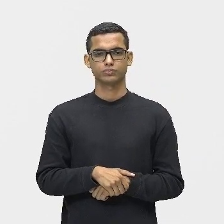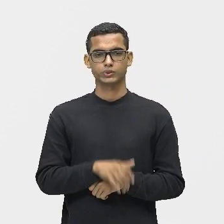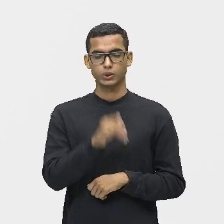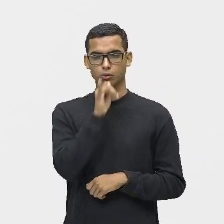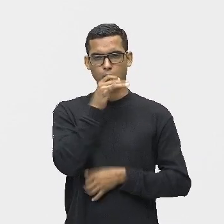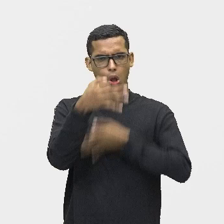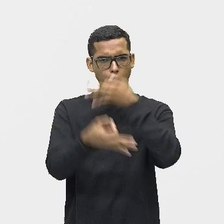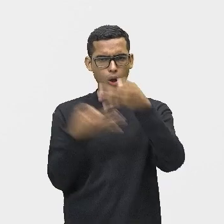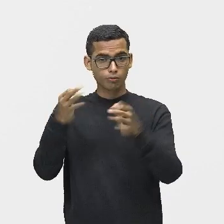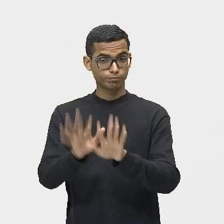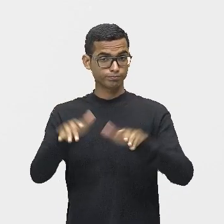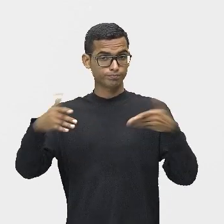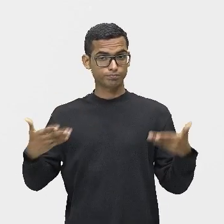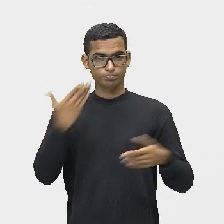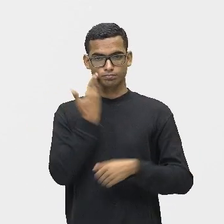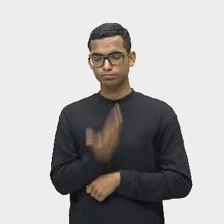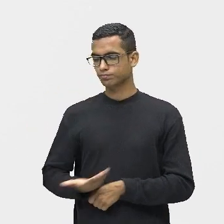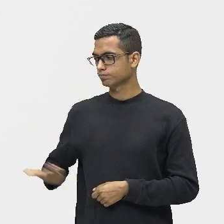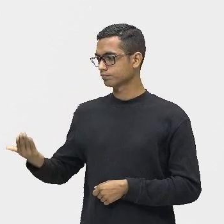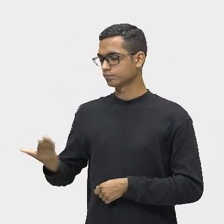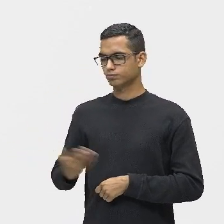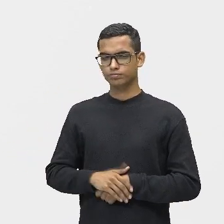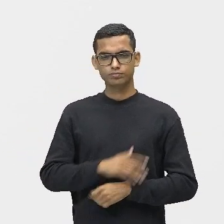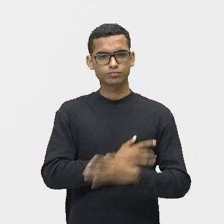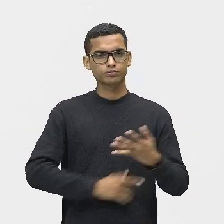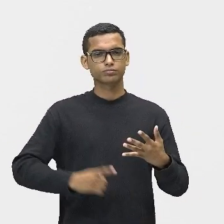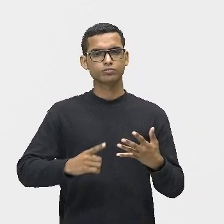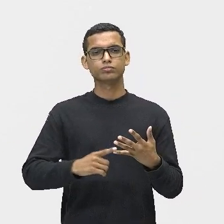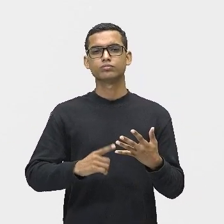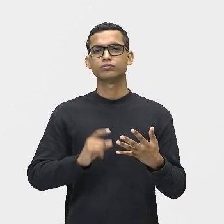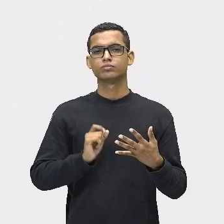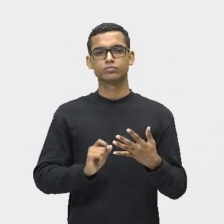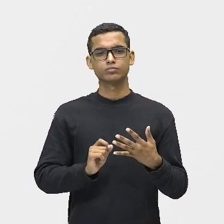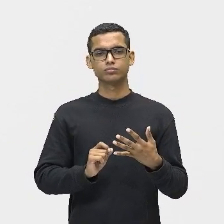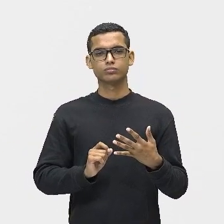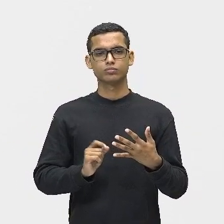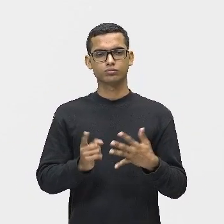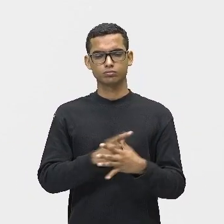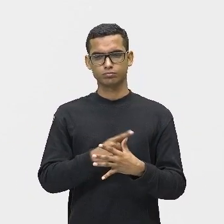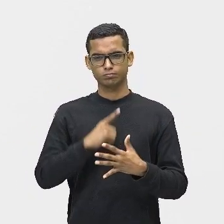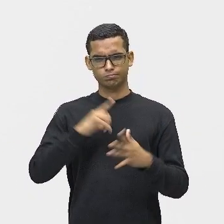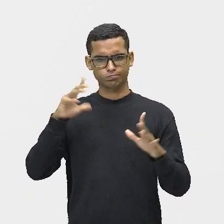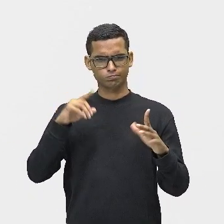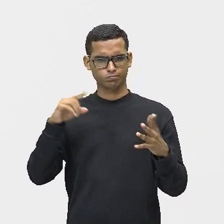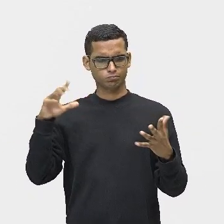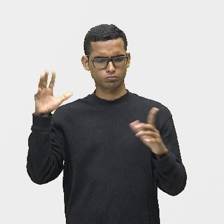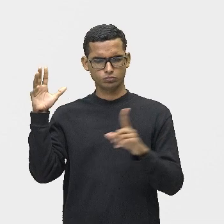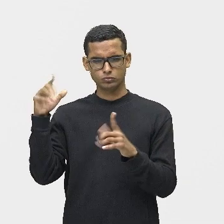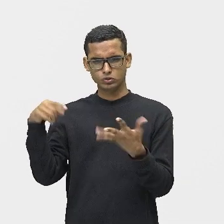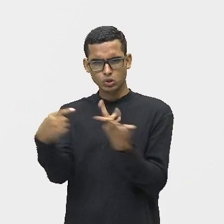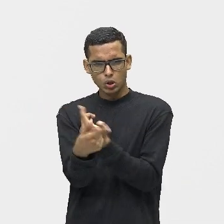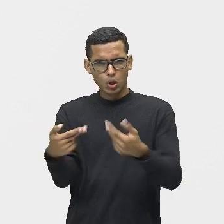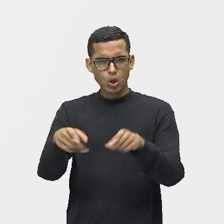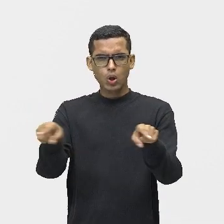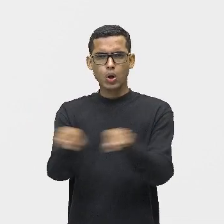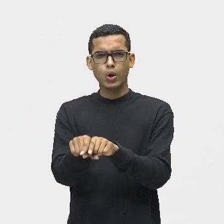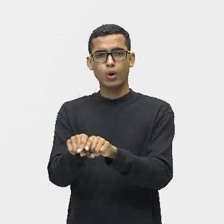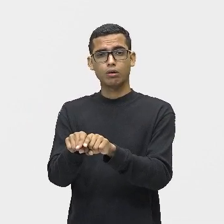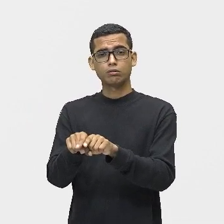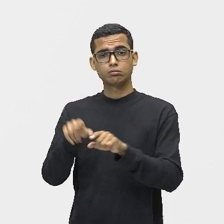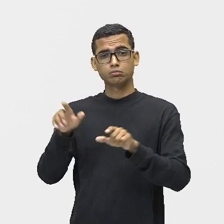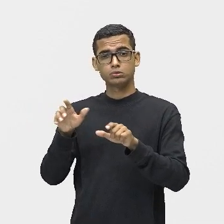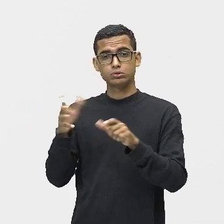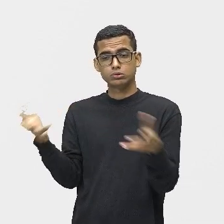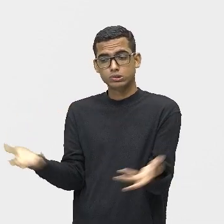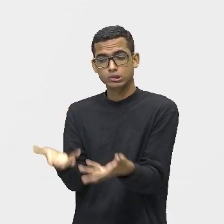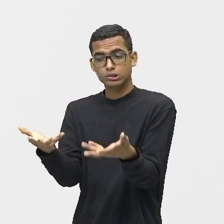só, primeiro, há muitos fatores que moldam o comportamento de uma criança, como a educação familiar, interação social.